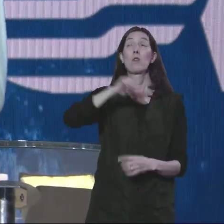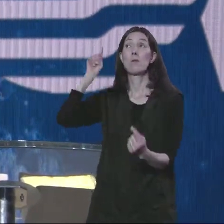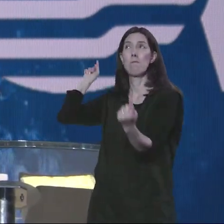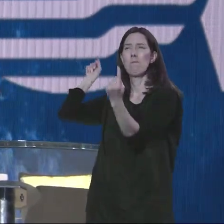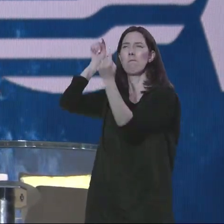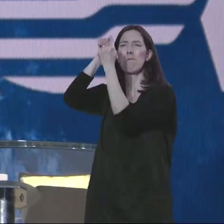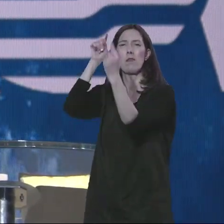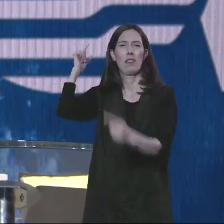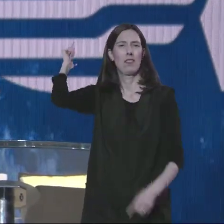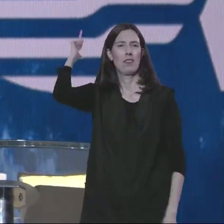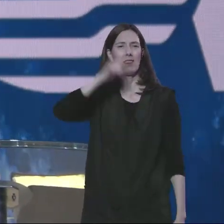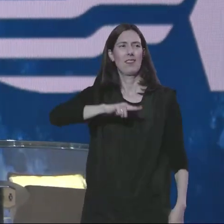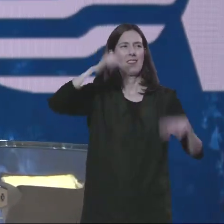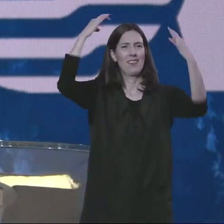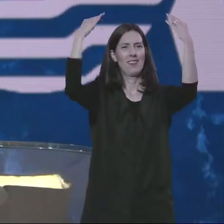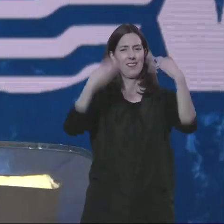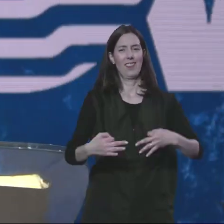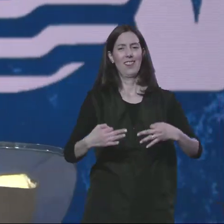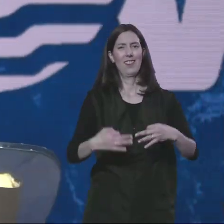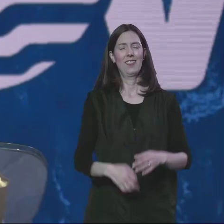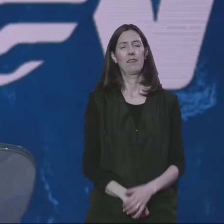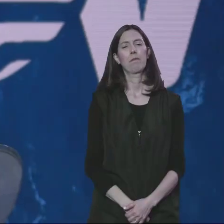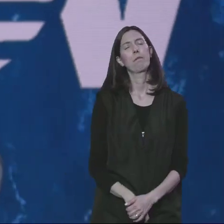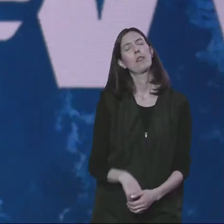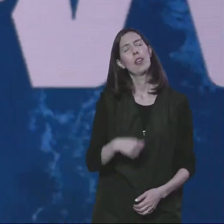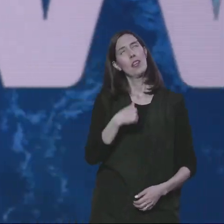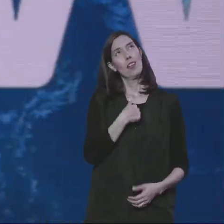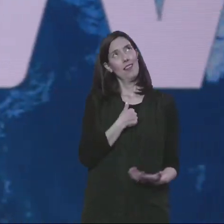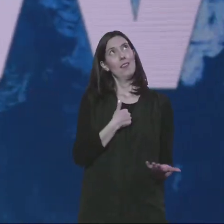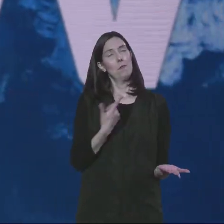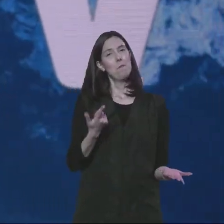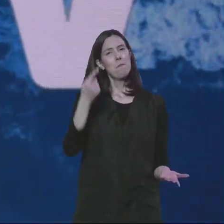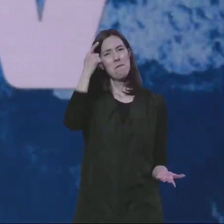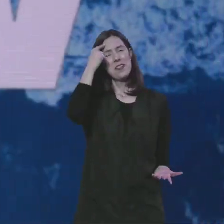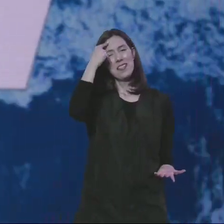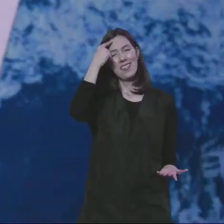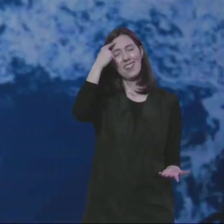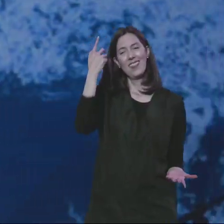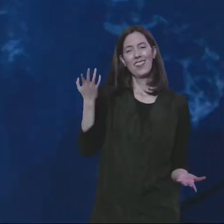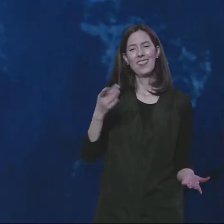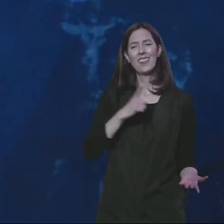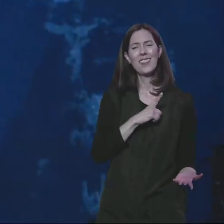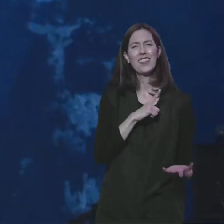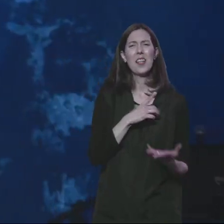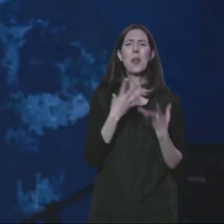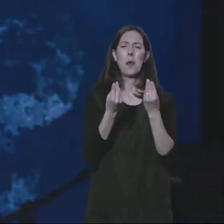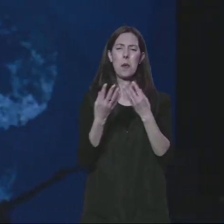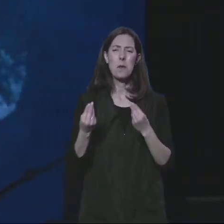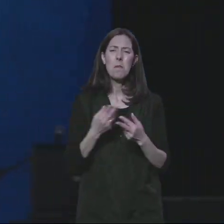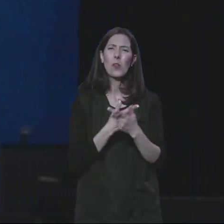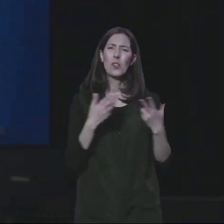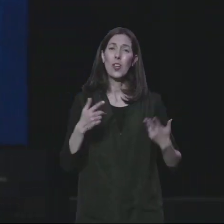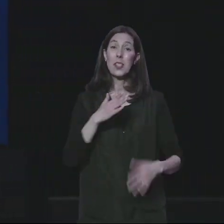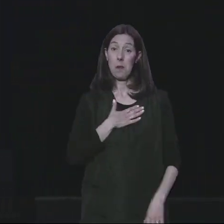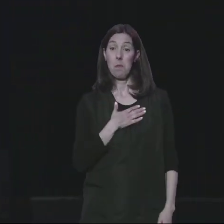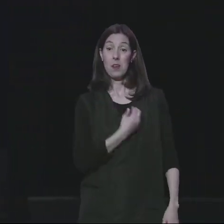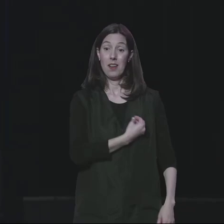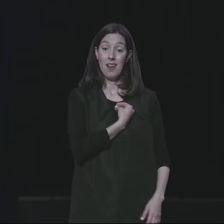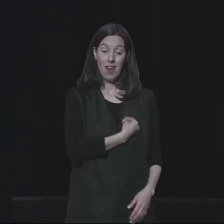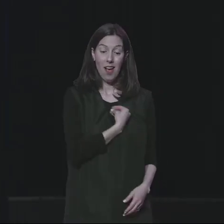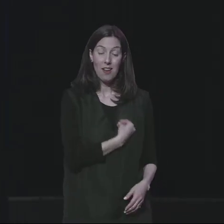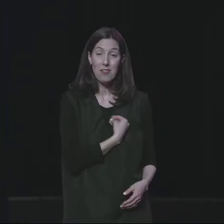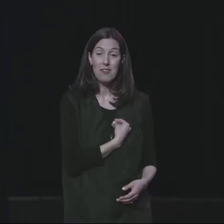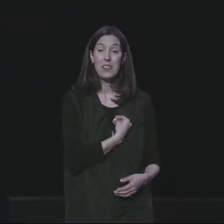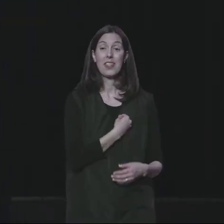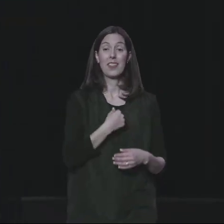É disso que esse texto está falando. Isso me inspirou, porque quantas vezes na corrida da minha vida eu